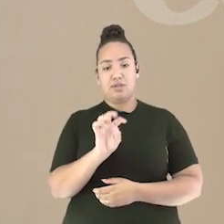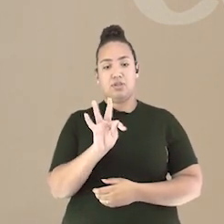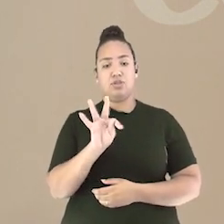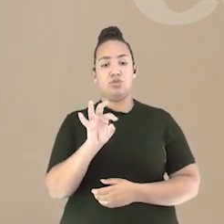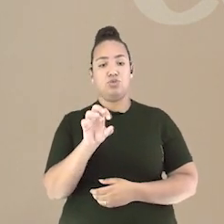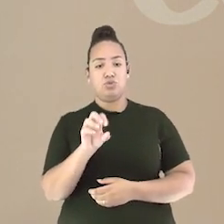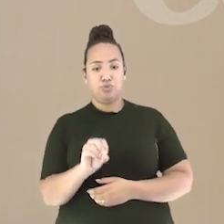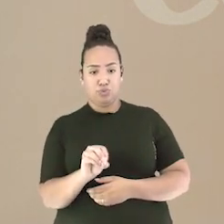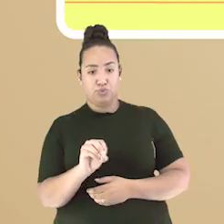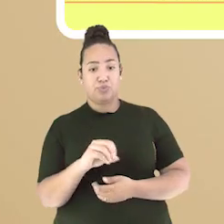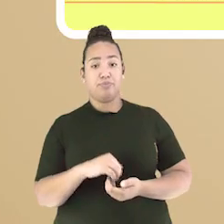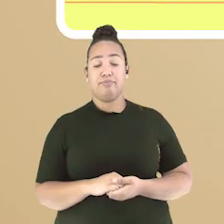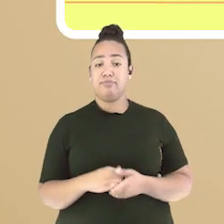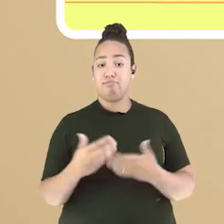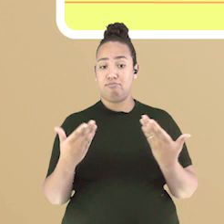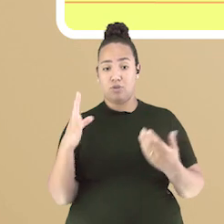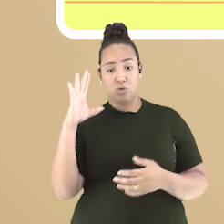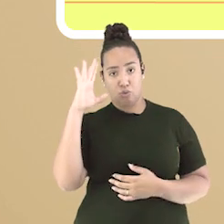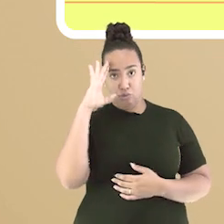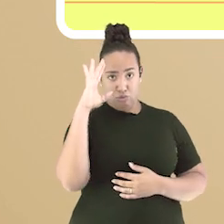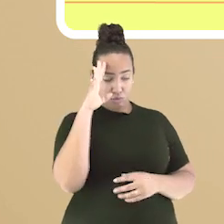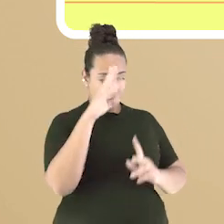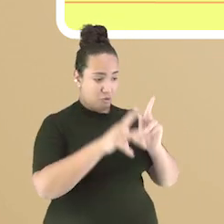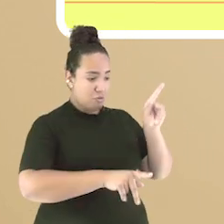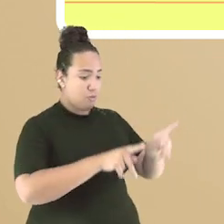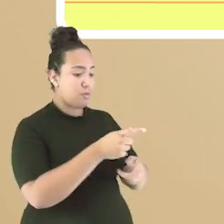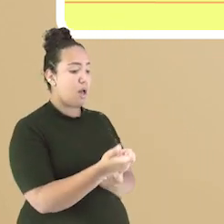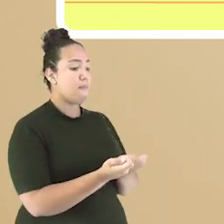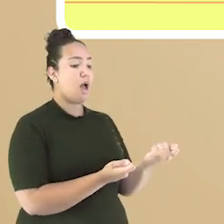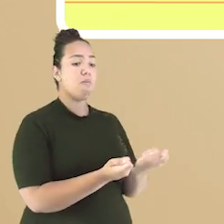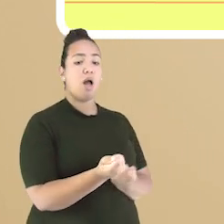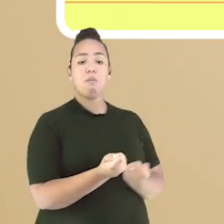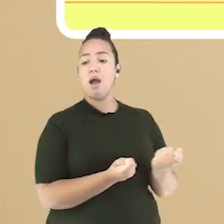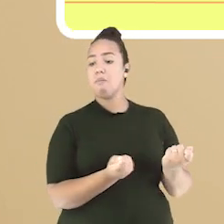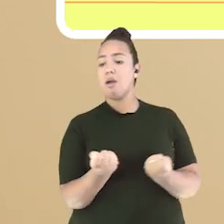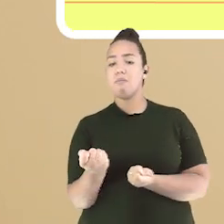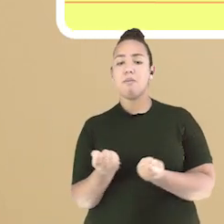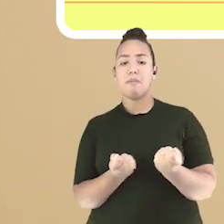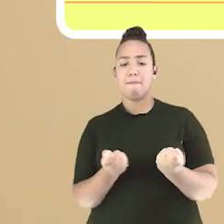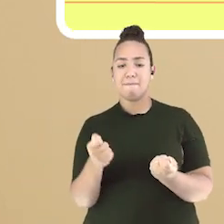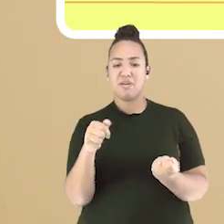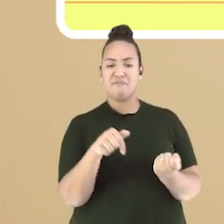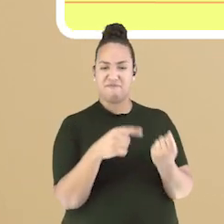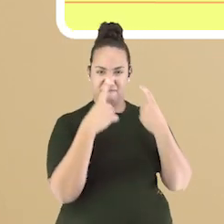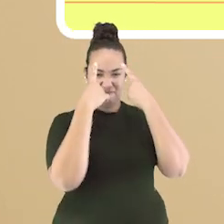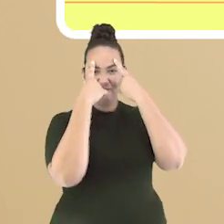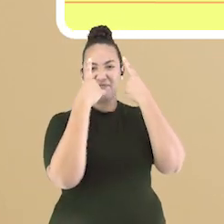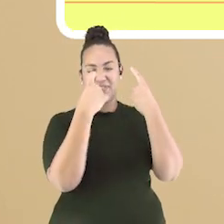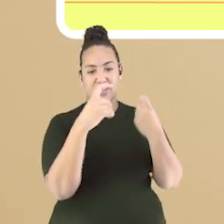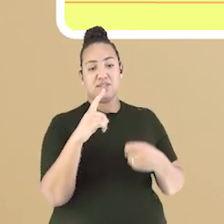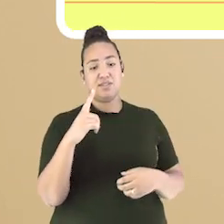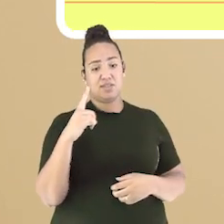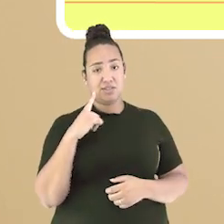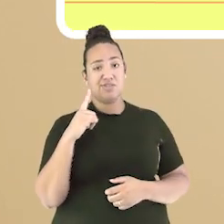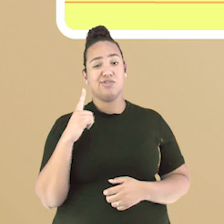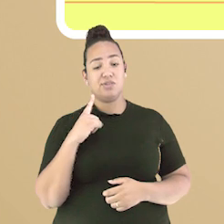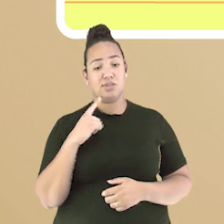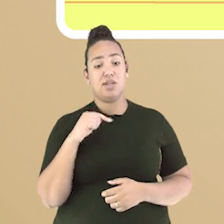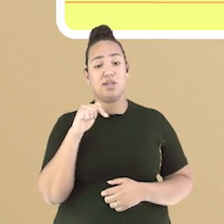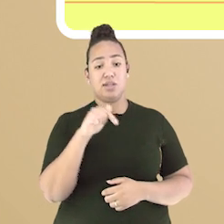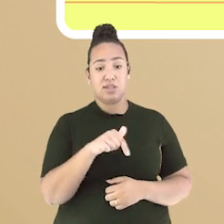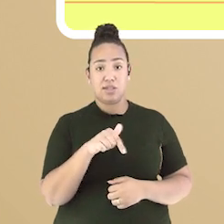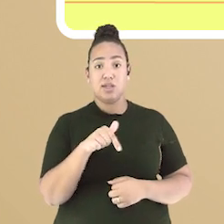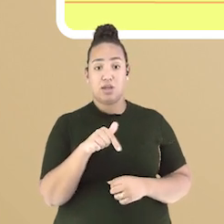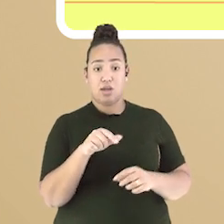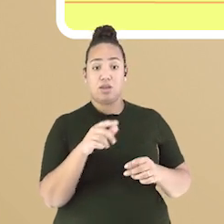para controlá-lo. Esse controle do coronel com a população chegava a ser tão violento que no dia das eleições eles